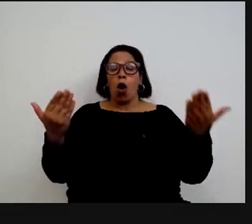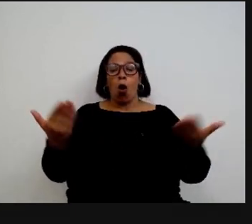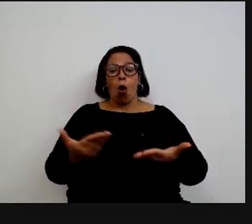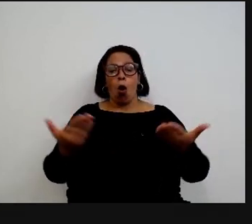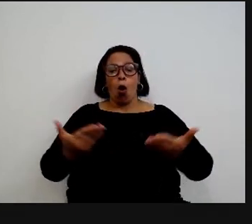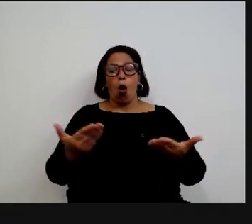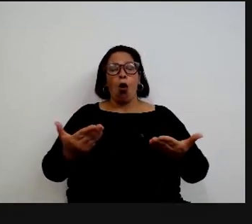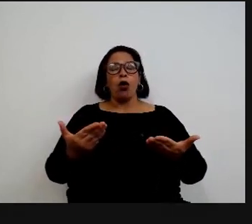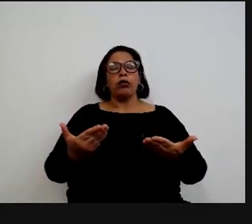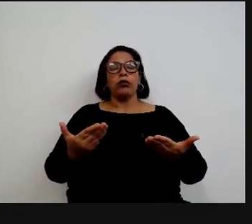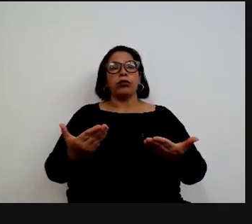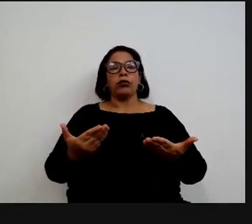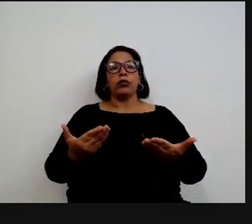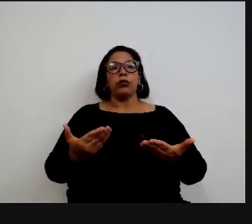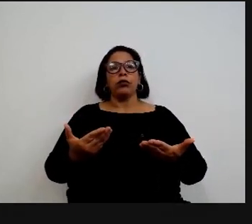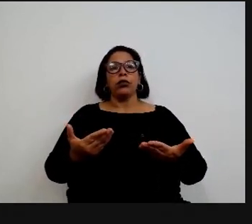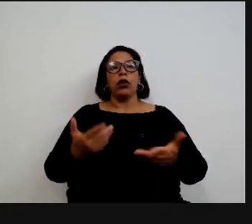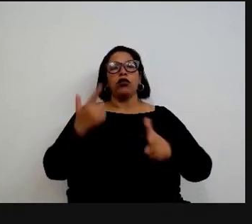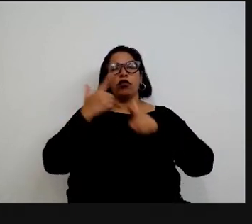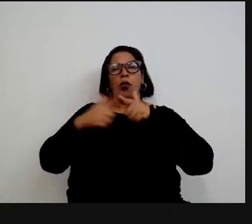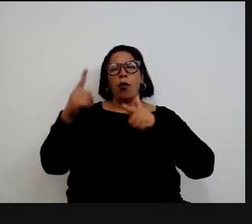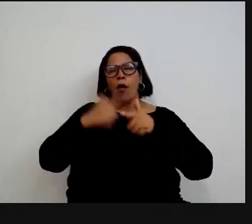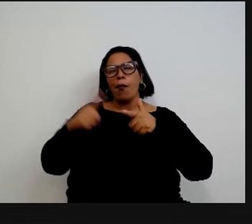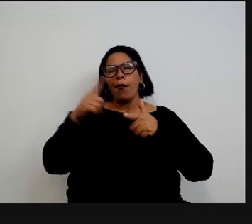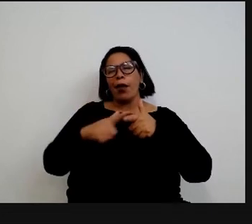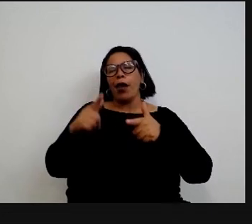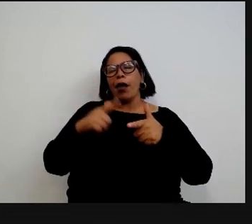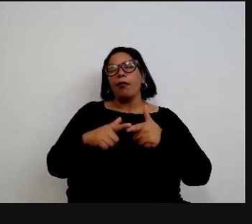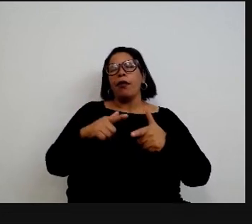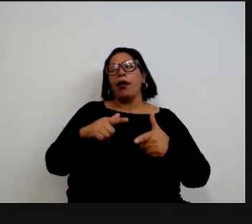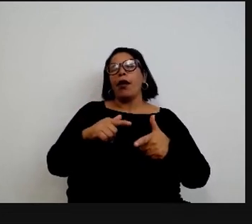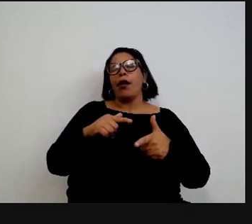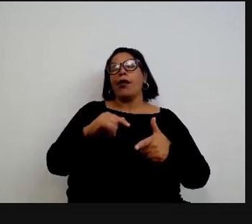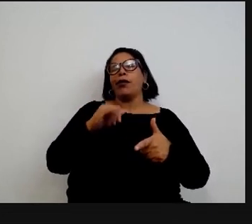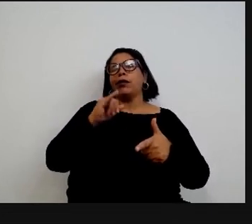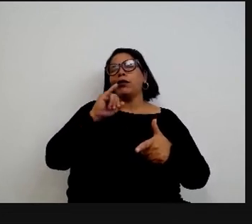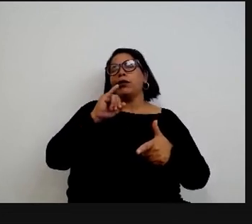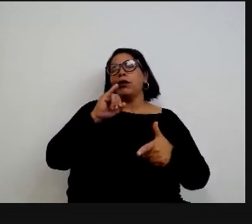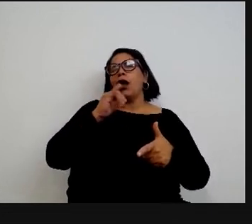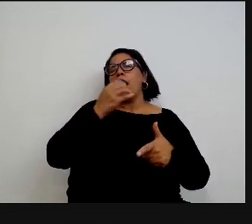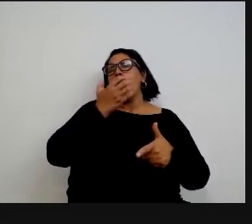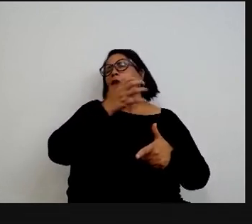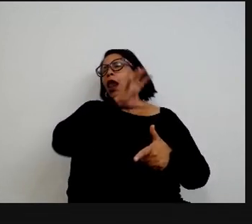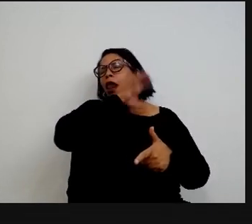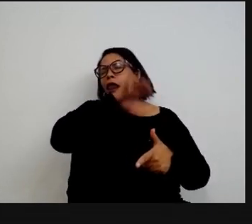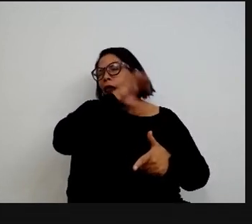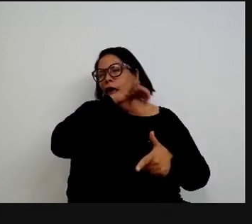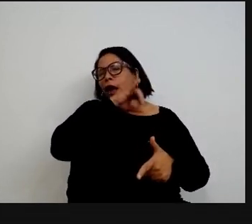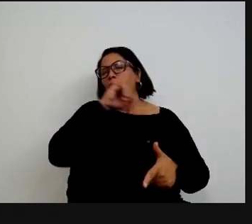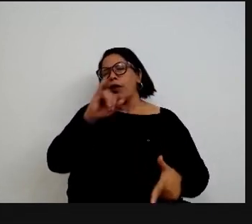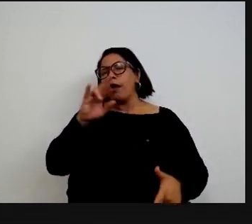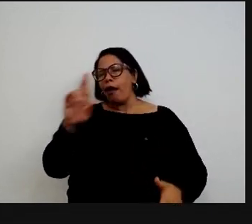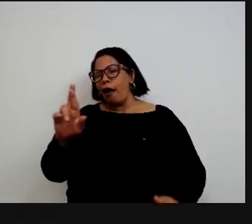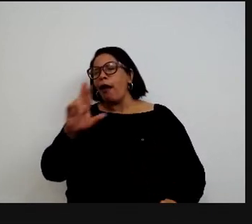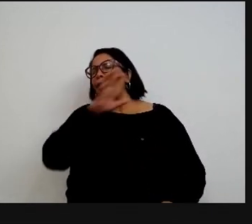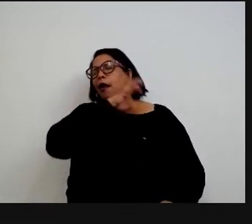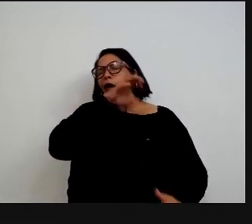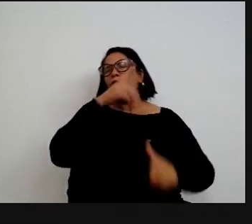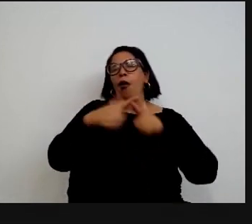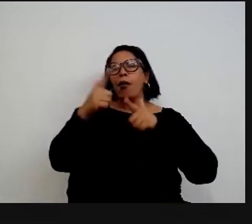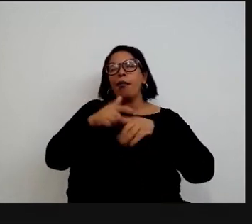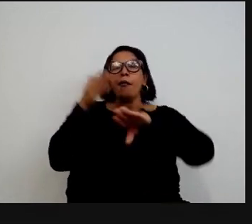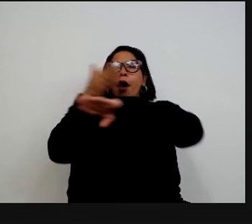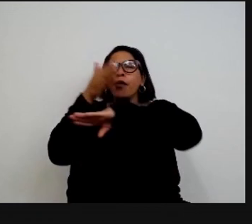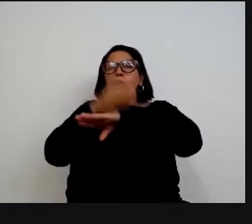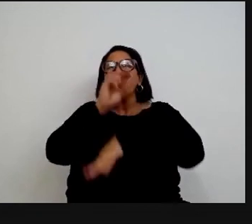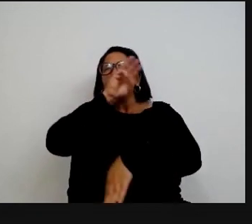hoje, quando eu tive um problema com a Receita Federal, no imposto de renda, até hoje não consigo, eu entro lá naquele site da Receita Federal, não